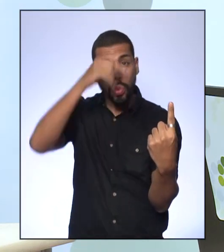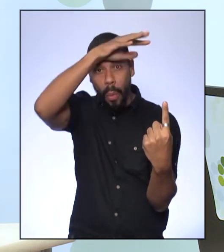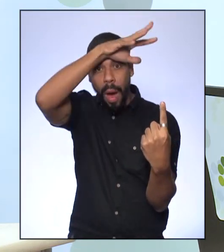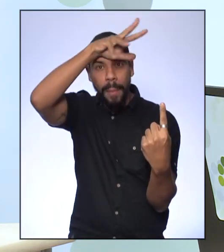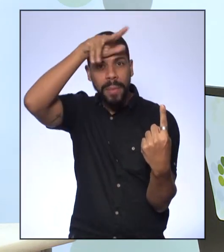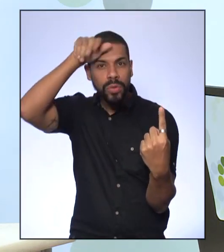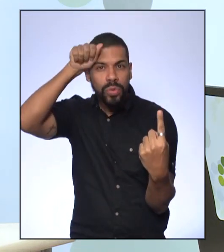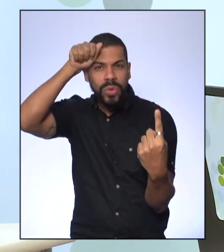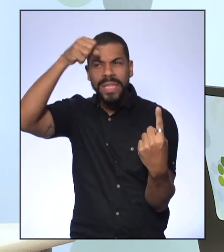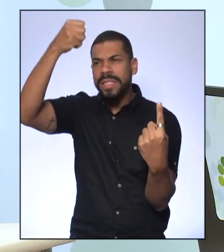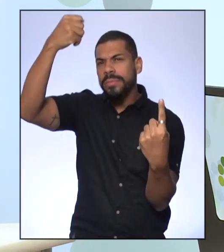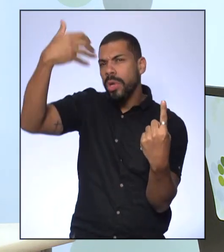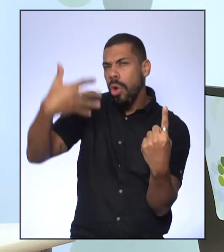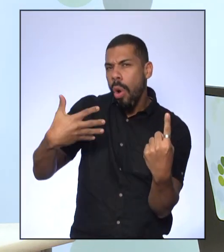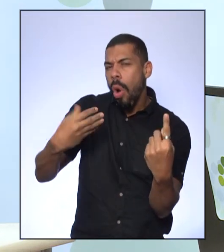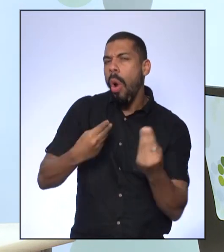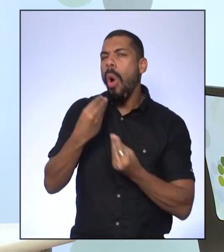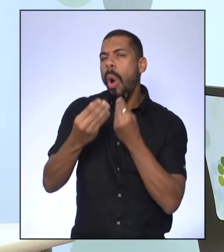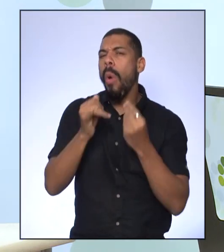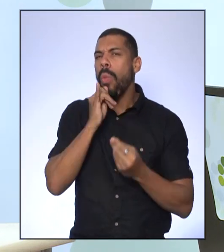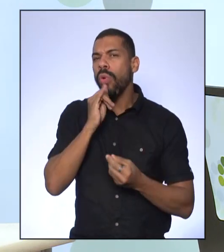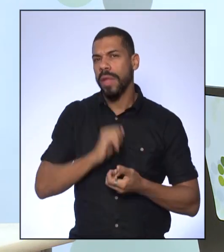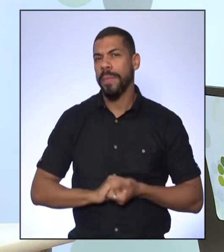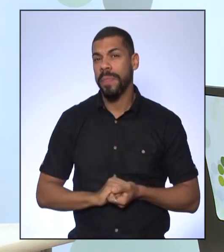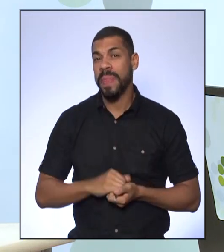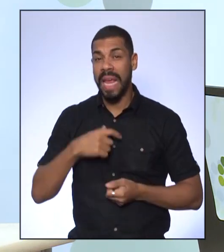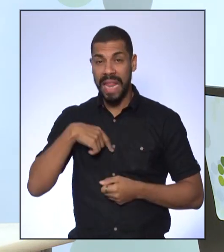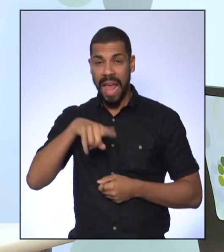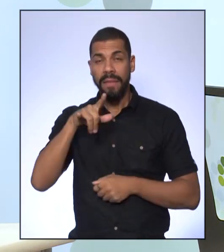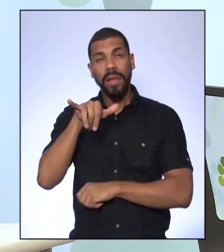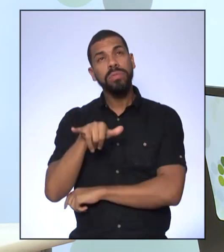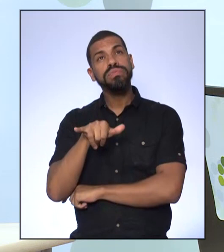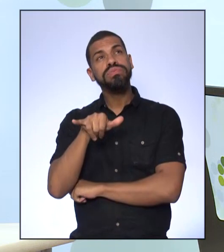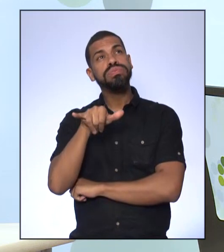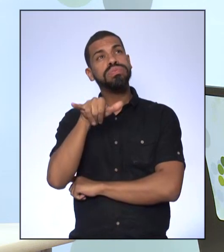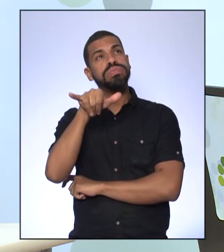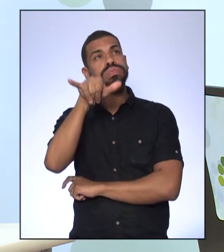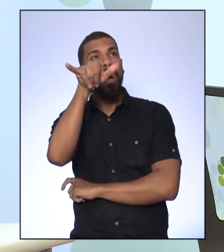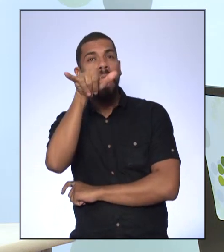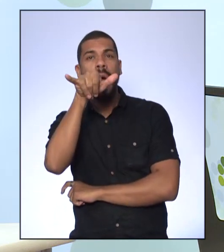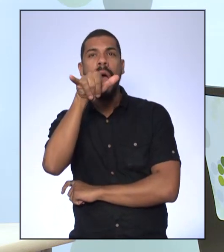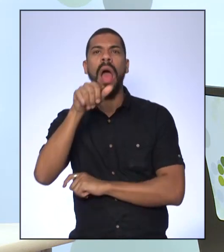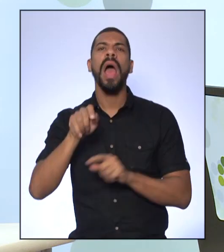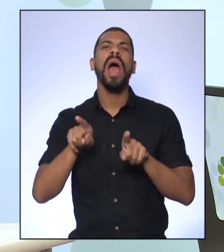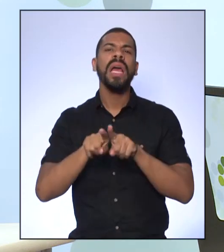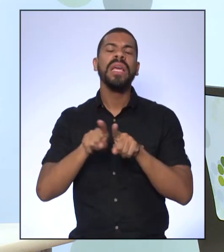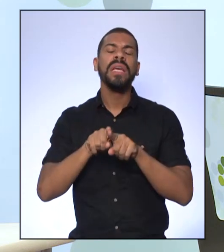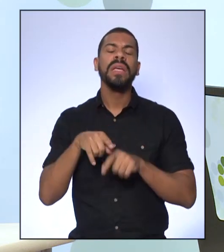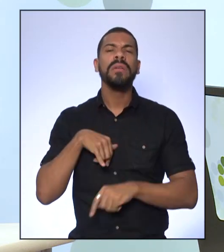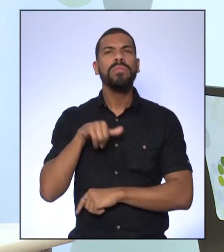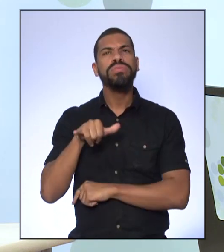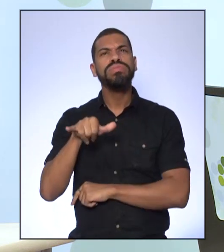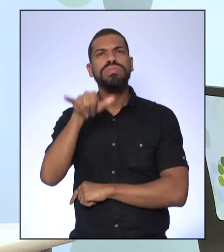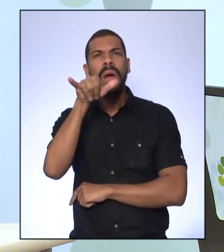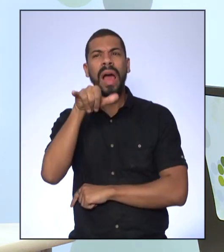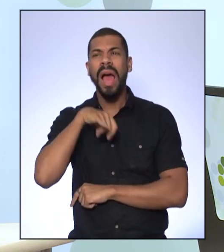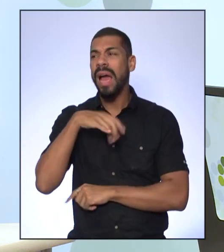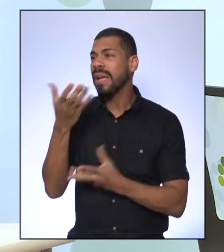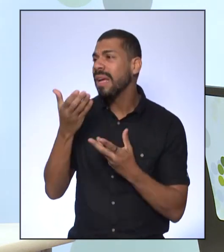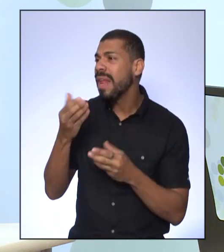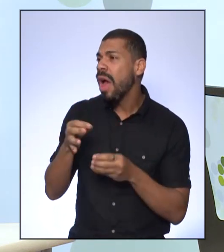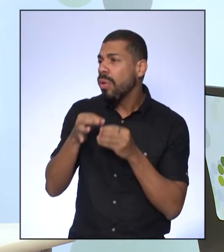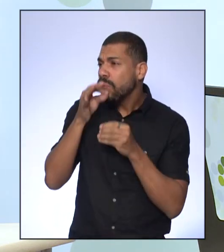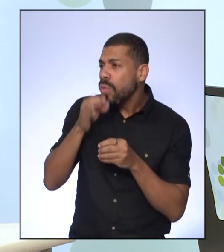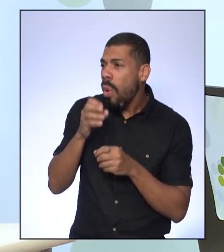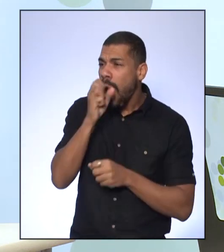contou a seguinte situação, né? Que ele estava no avião indo de Manaus para Brasília e ele queria um suco de laranja,